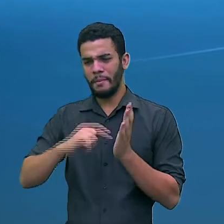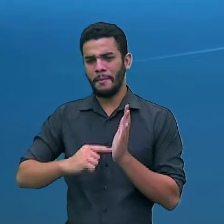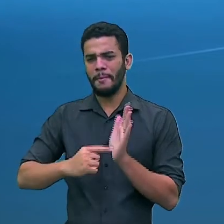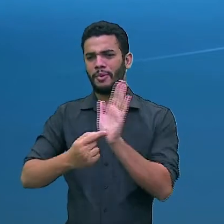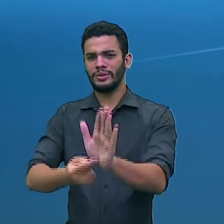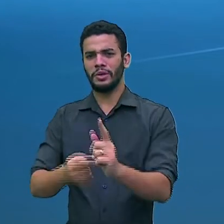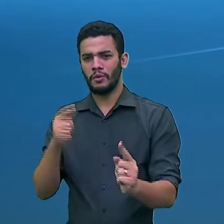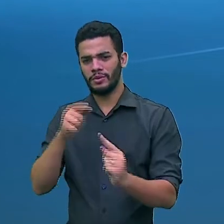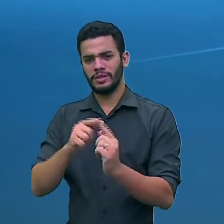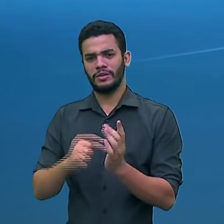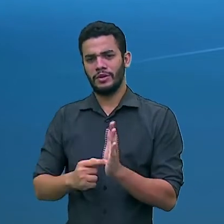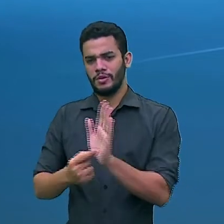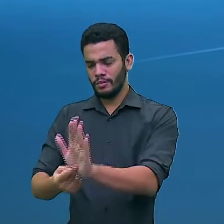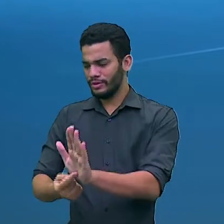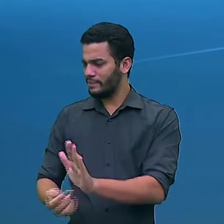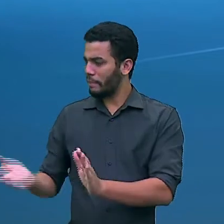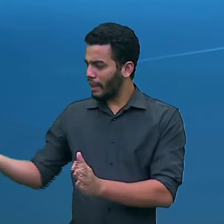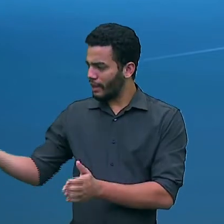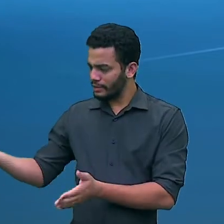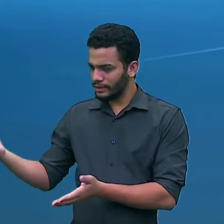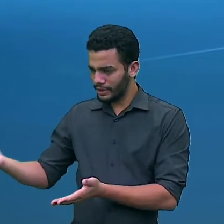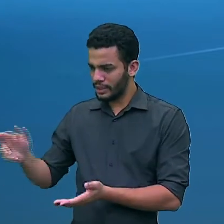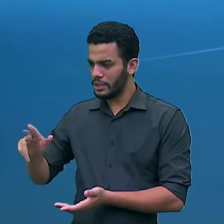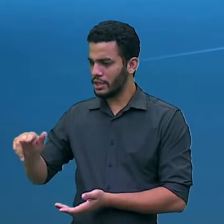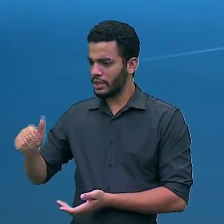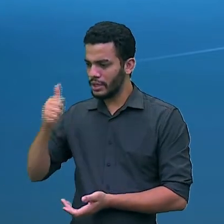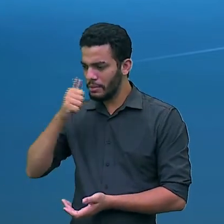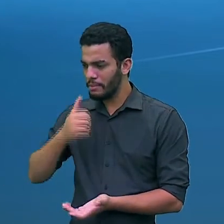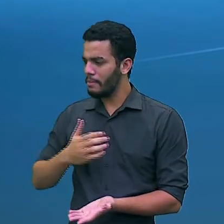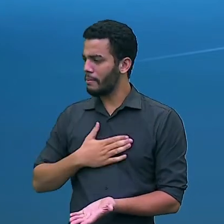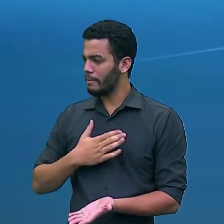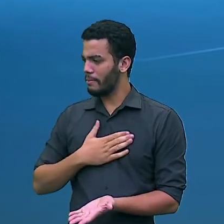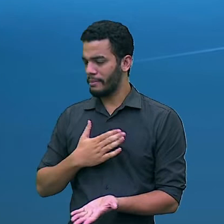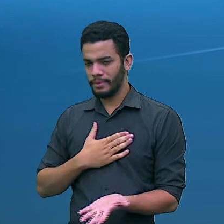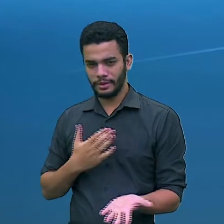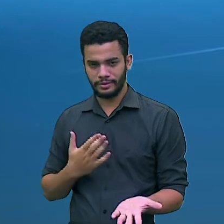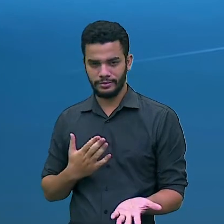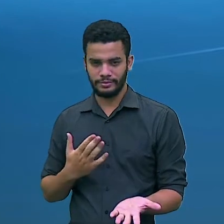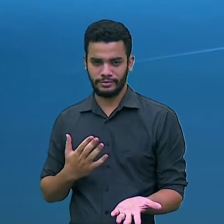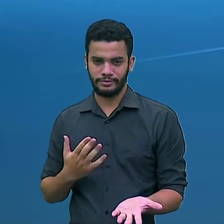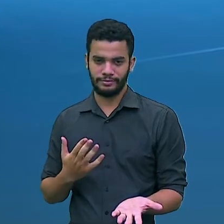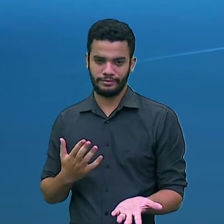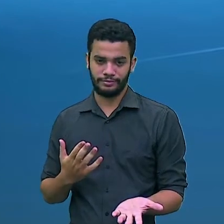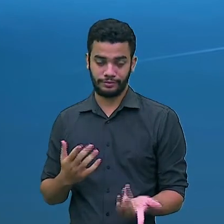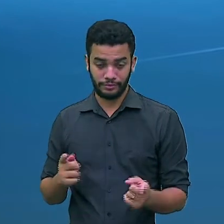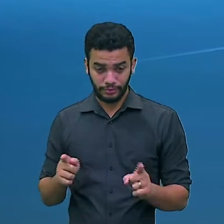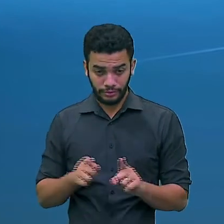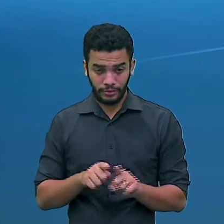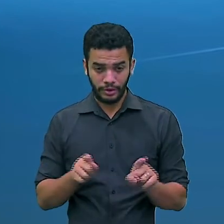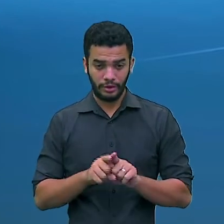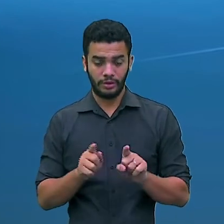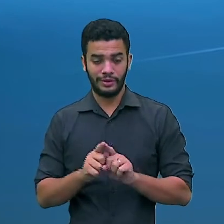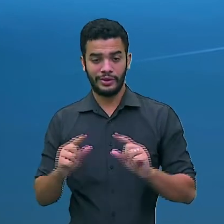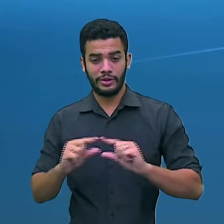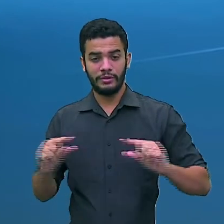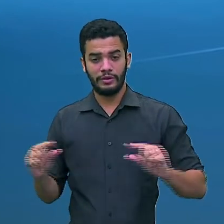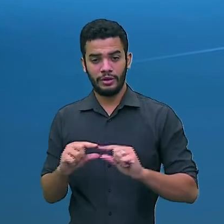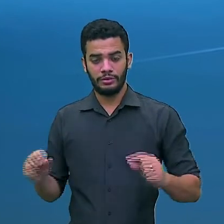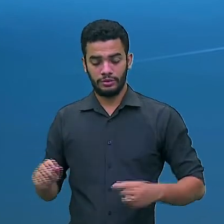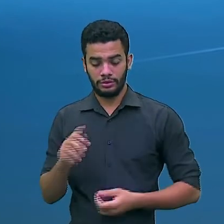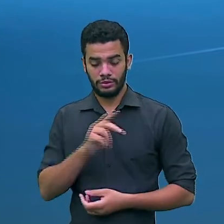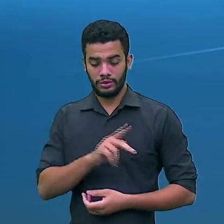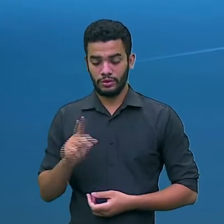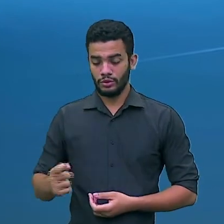irmã. Tem uma relação com o sujeito, portanto, função de predicativo. O professor sou